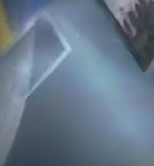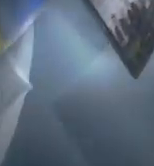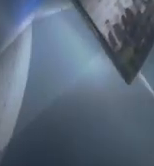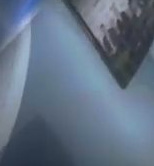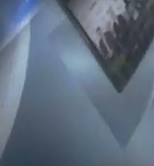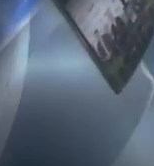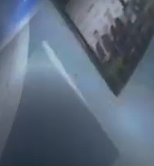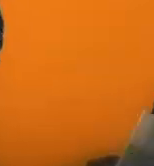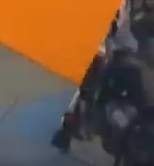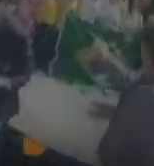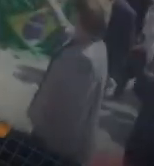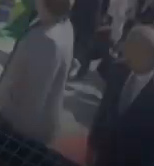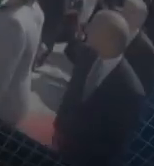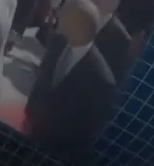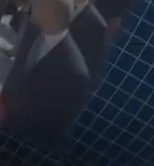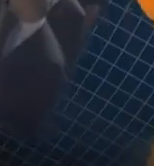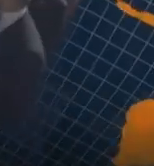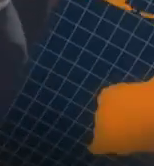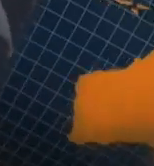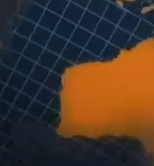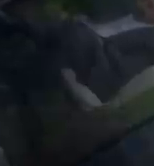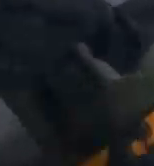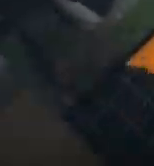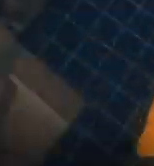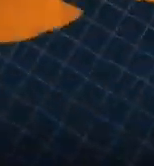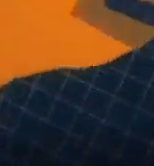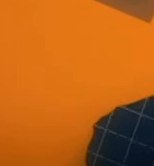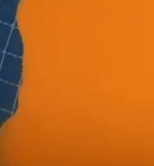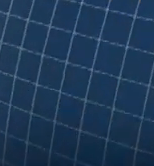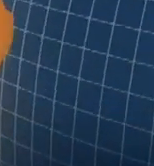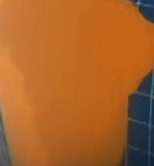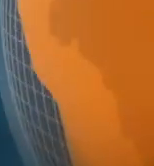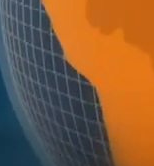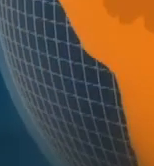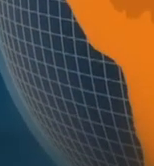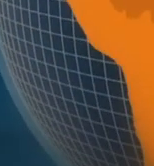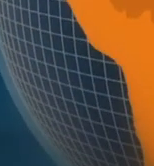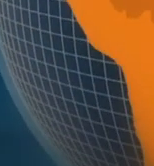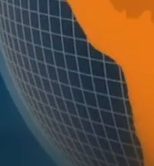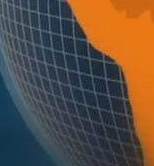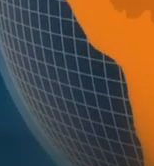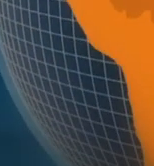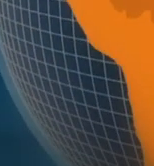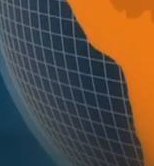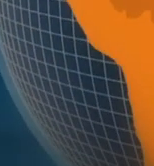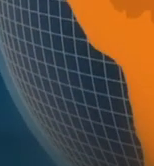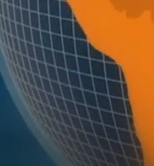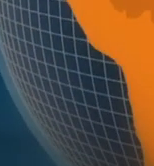tchau.